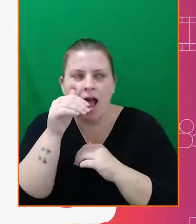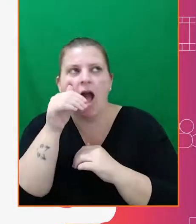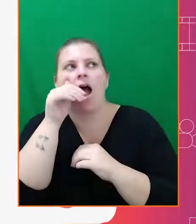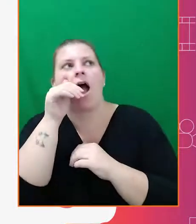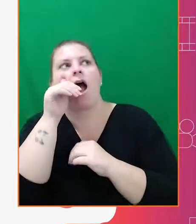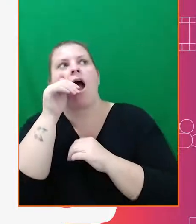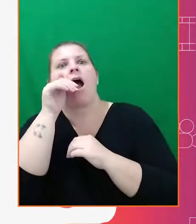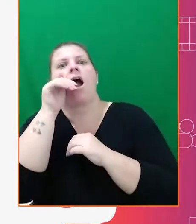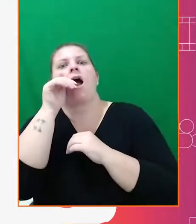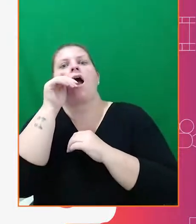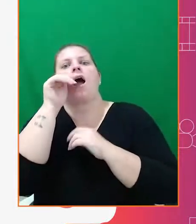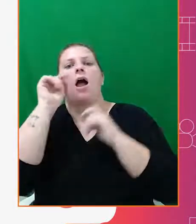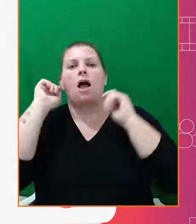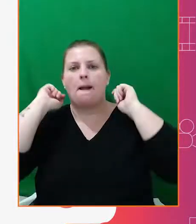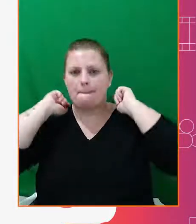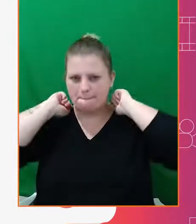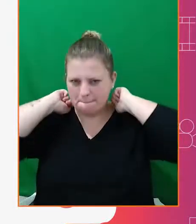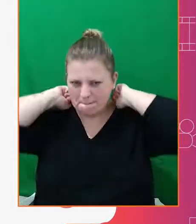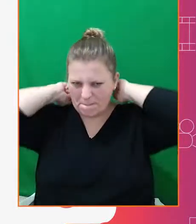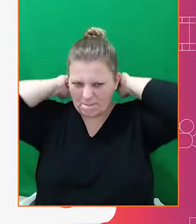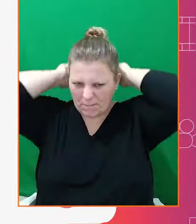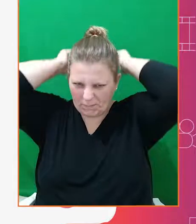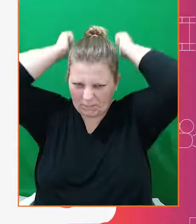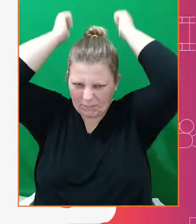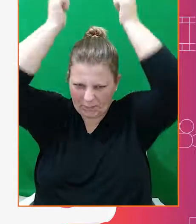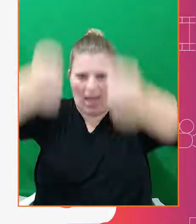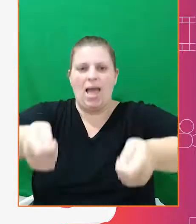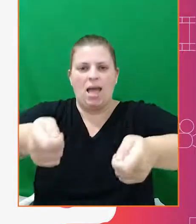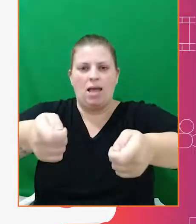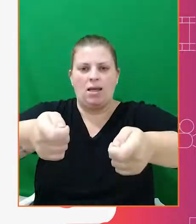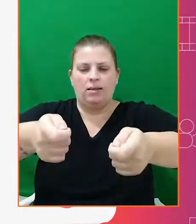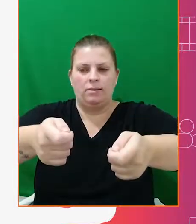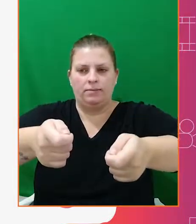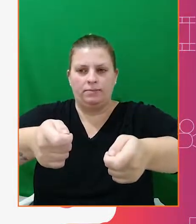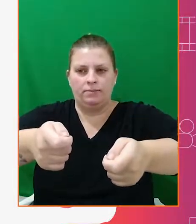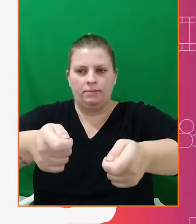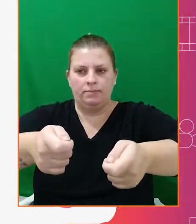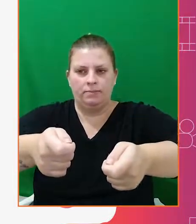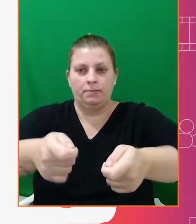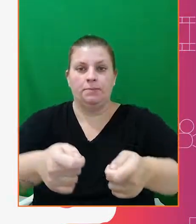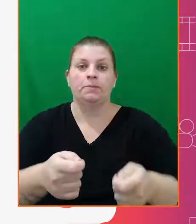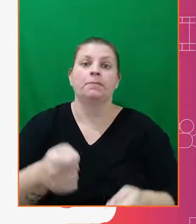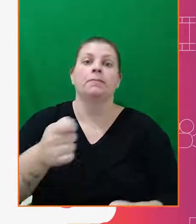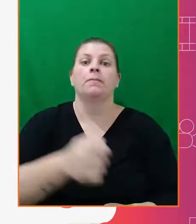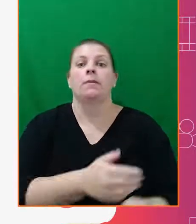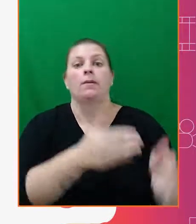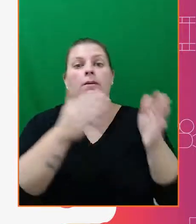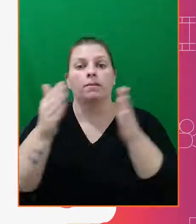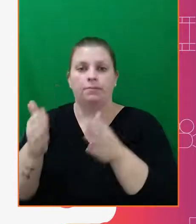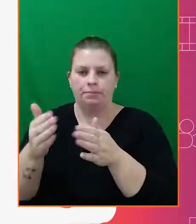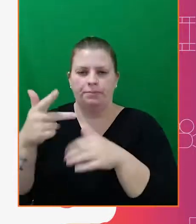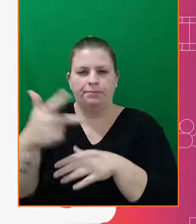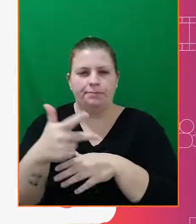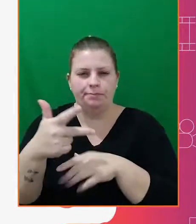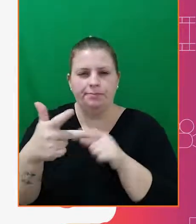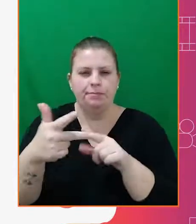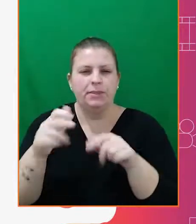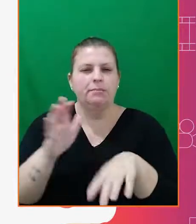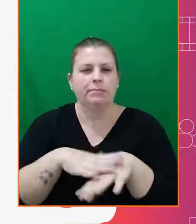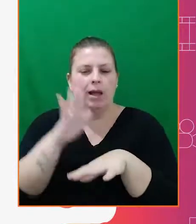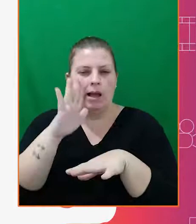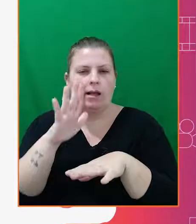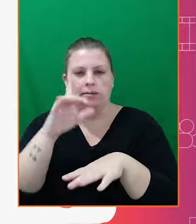descer as mãos como objeto para bater em alguma coisa. Agora vamos dar uma olhada em um exemplo mais